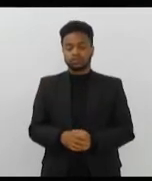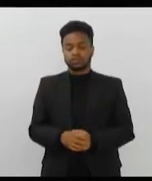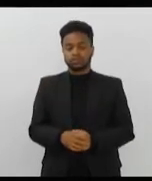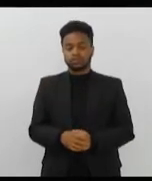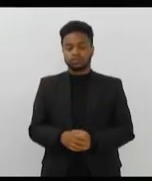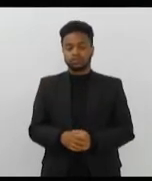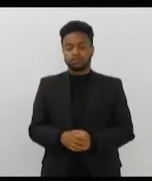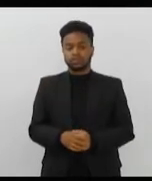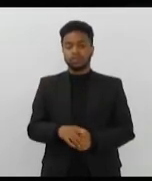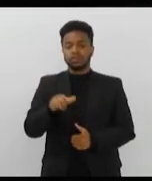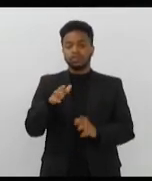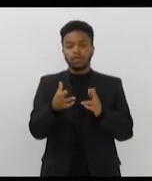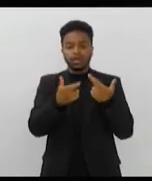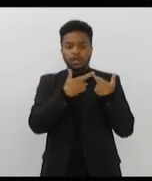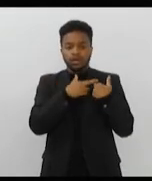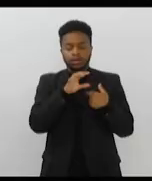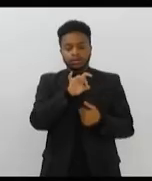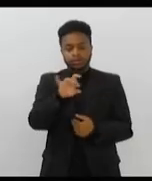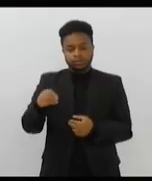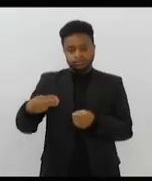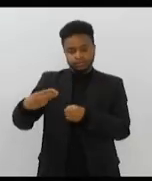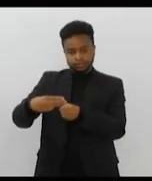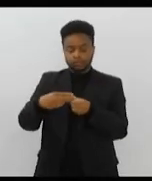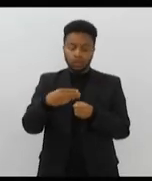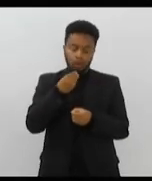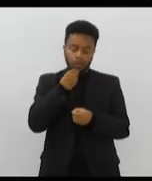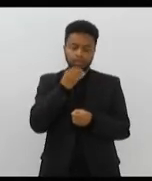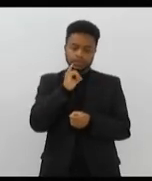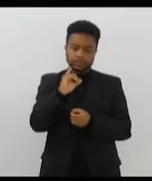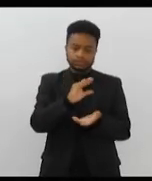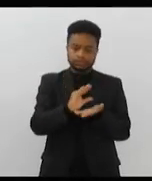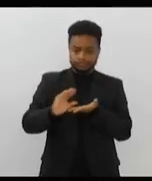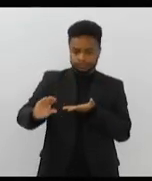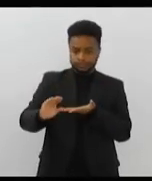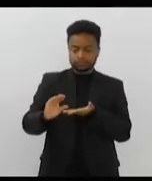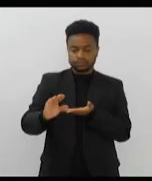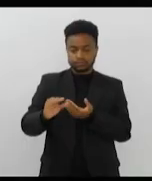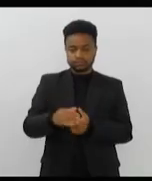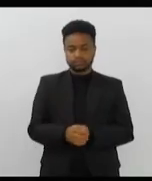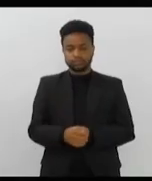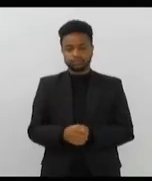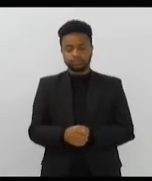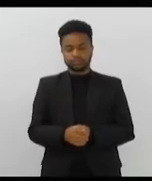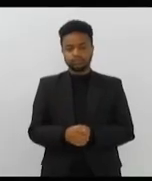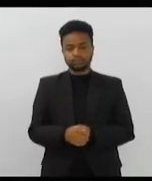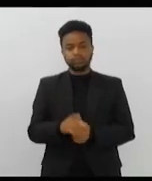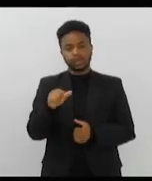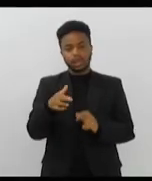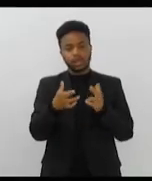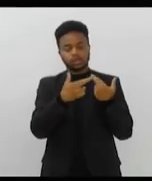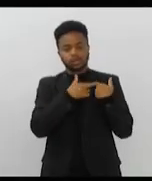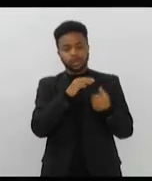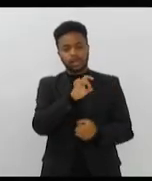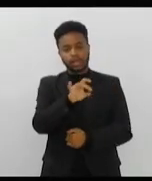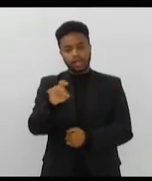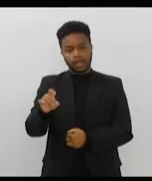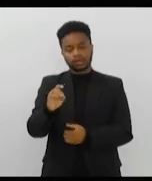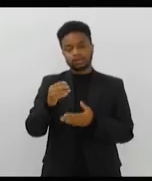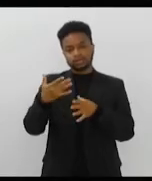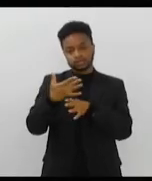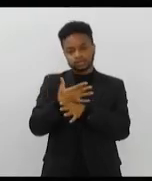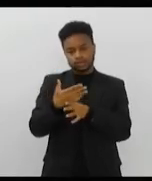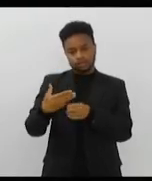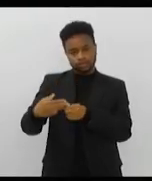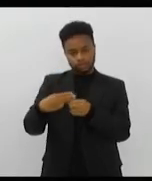Caberá aos municípios, evidentemente, os beneficiados, caberá aos municípios